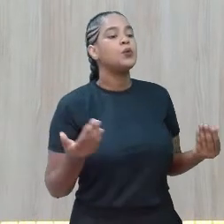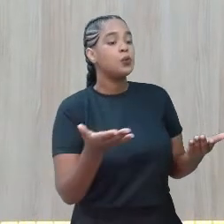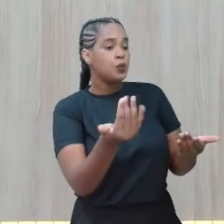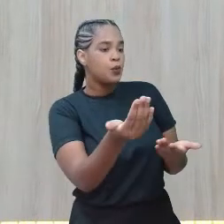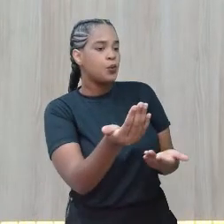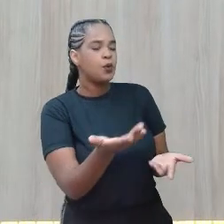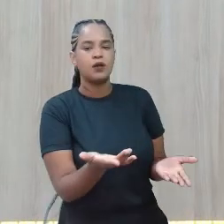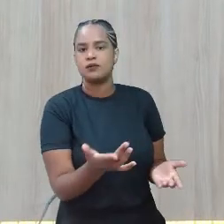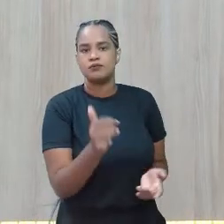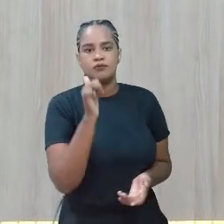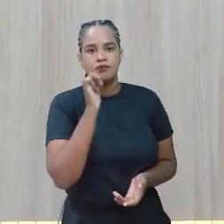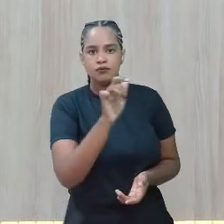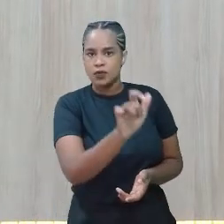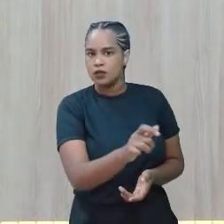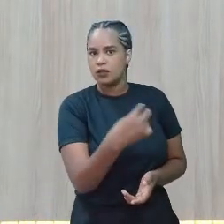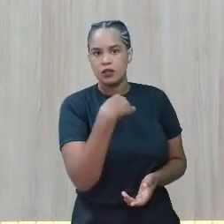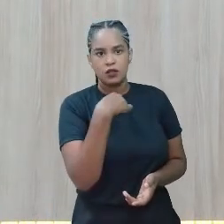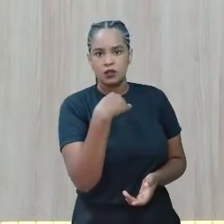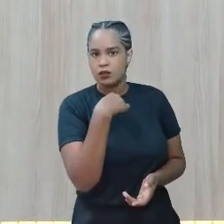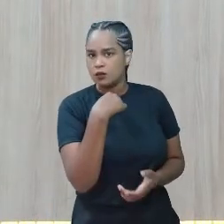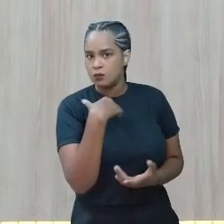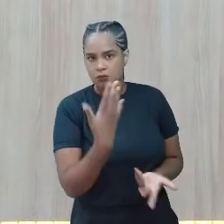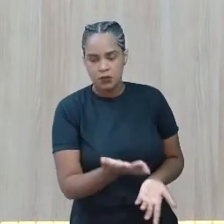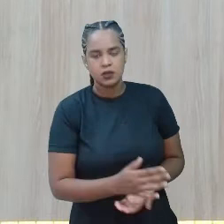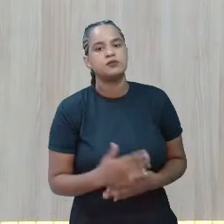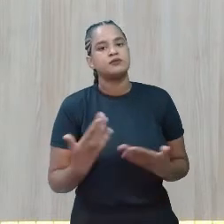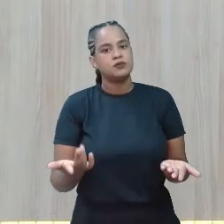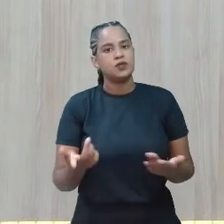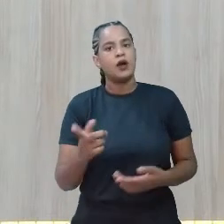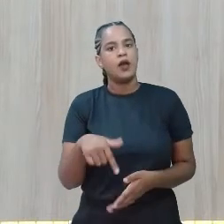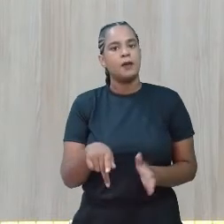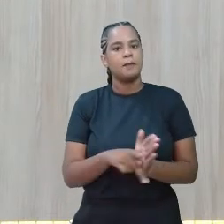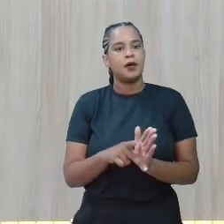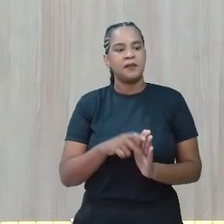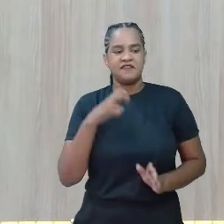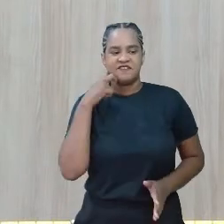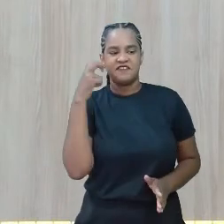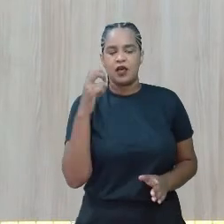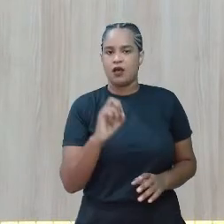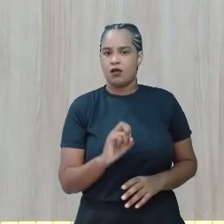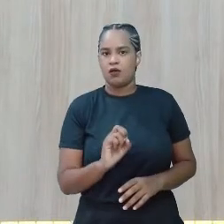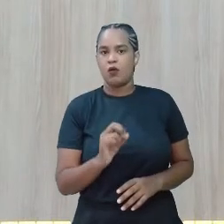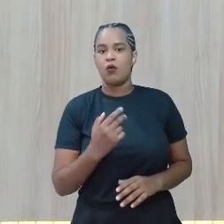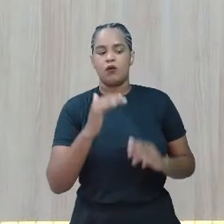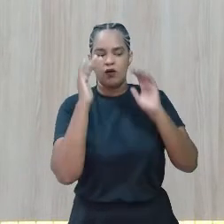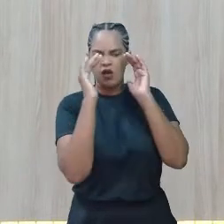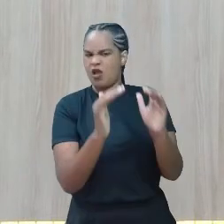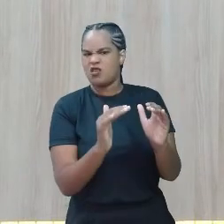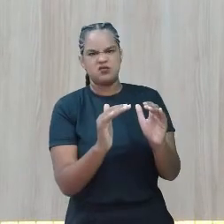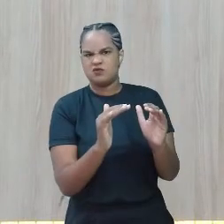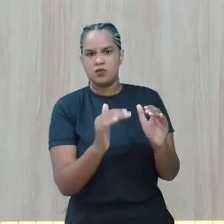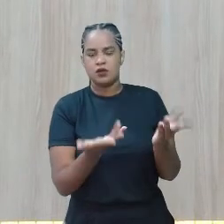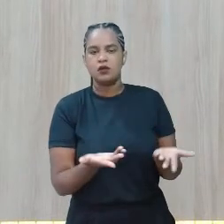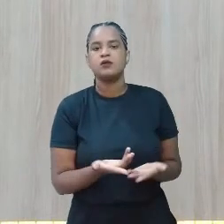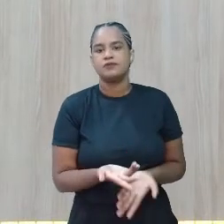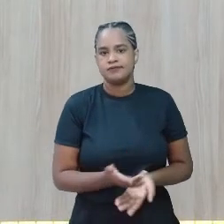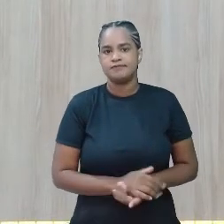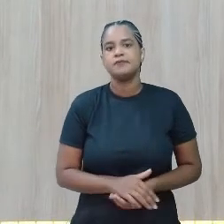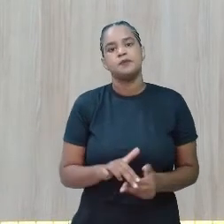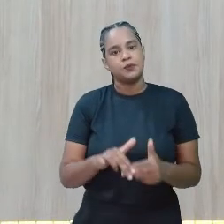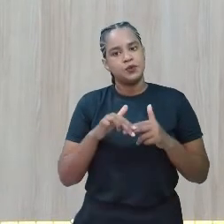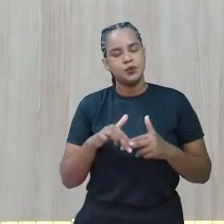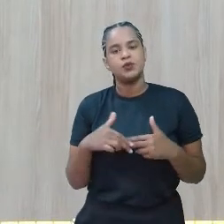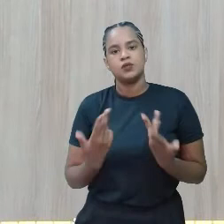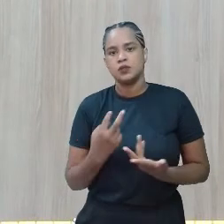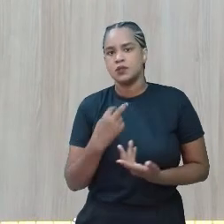assobiar para uma menina. Então, isso é mico ou desrespeito, não é? E aí,